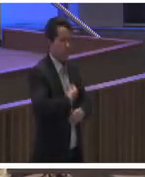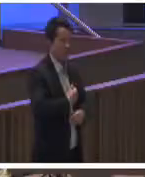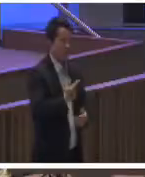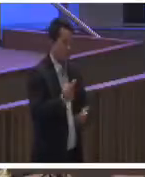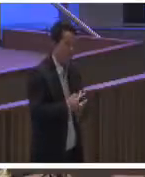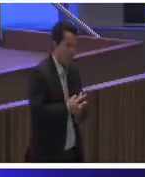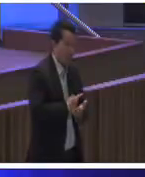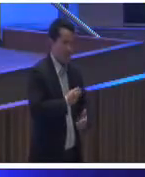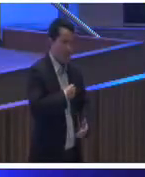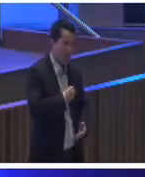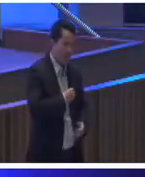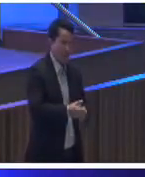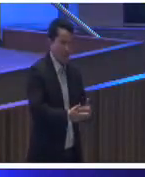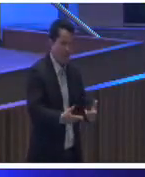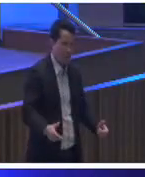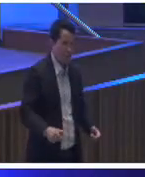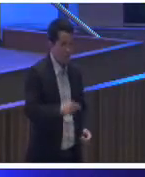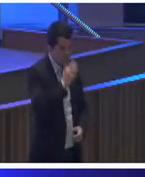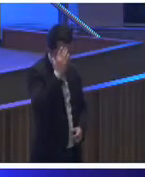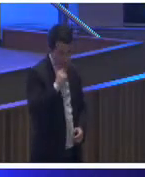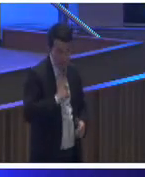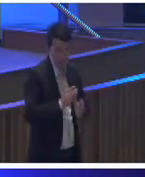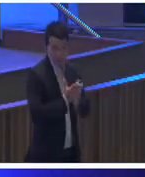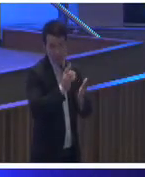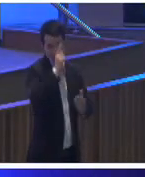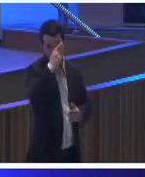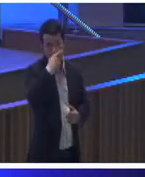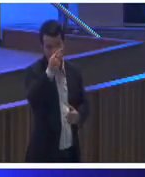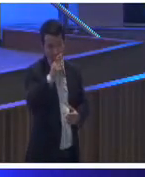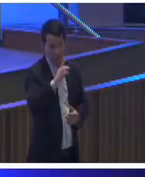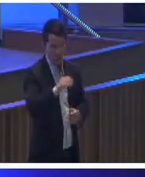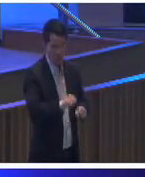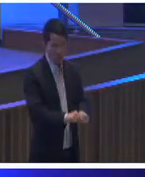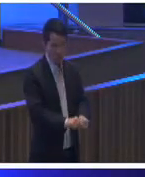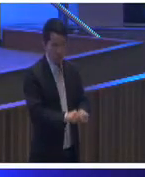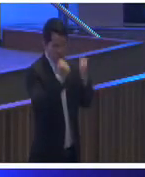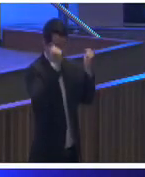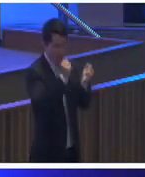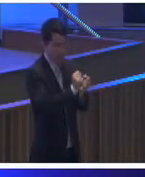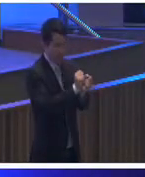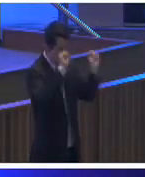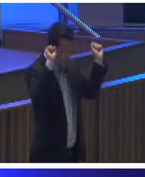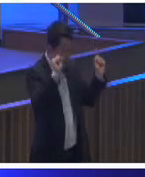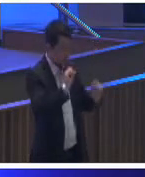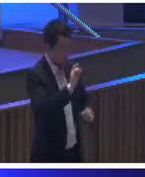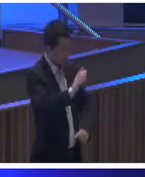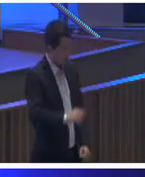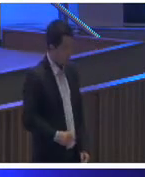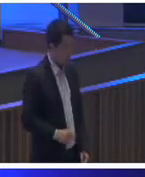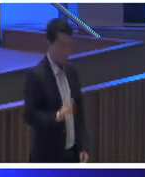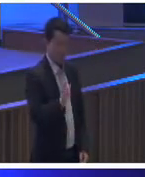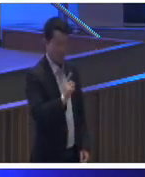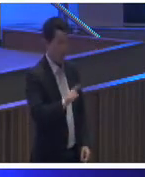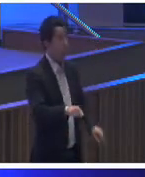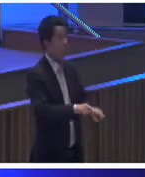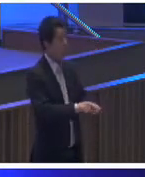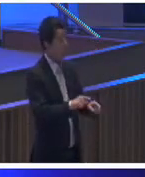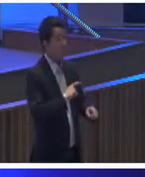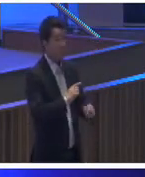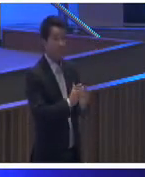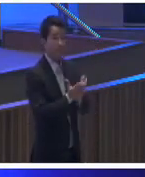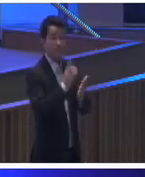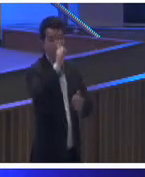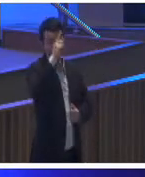as fortalezas são quebradas, mas ele diz também que todo pensamento errôneo, não